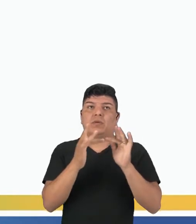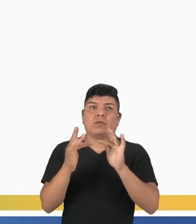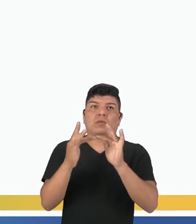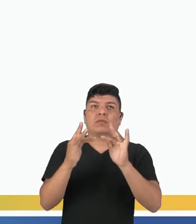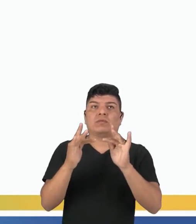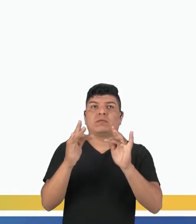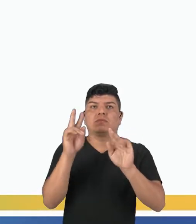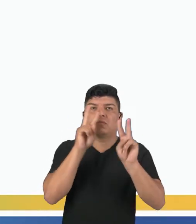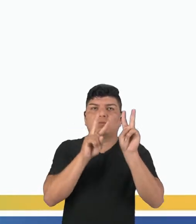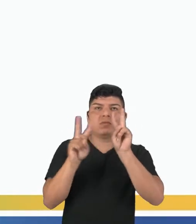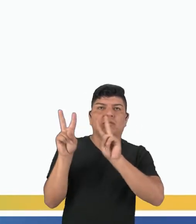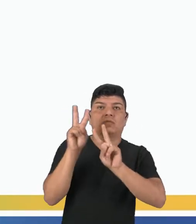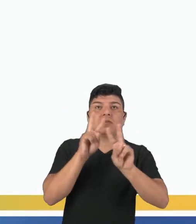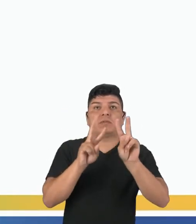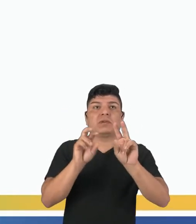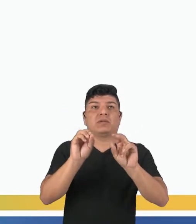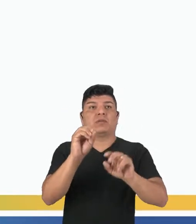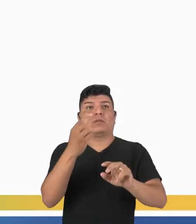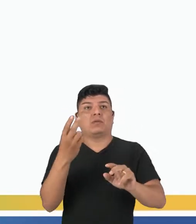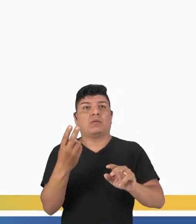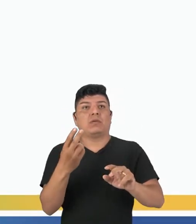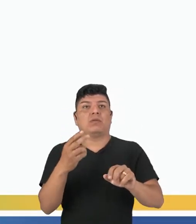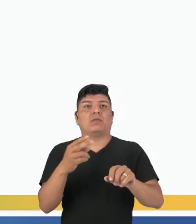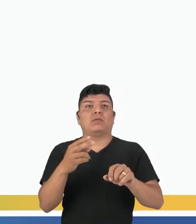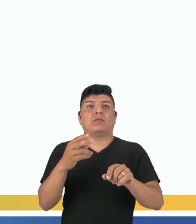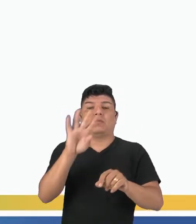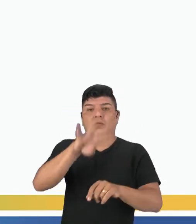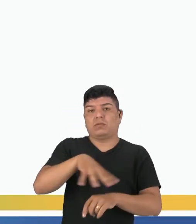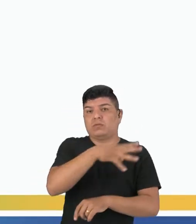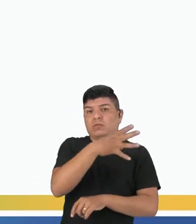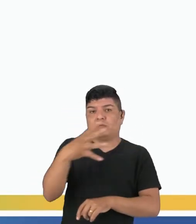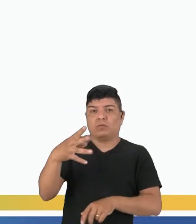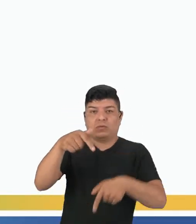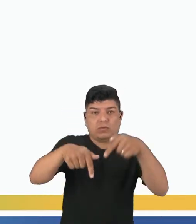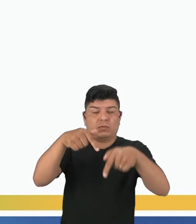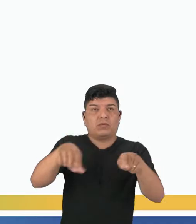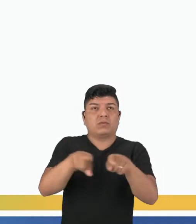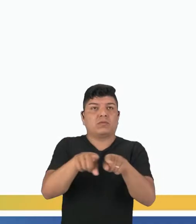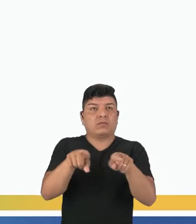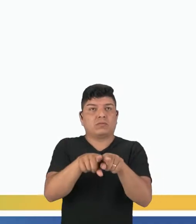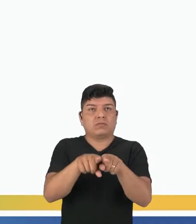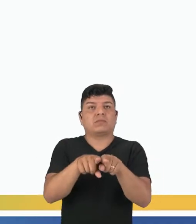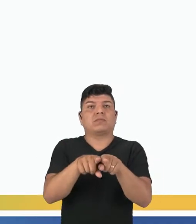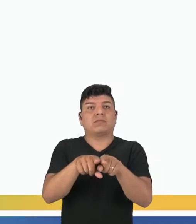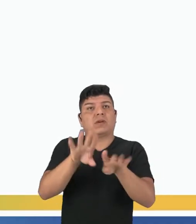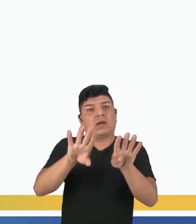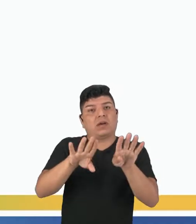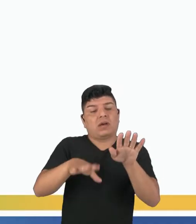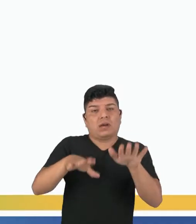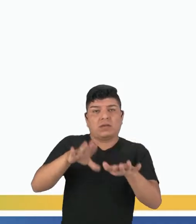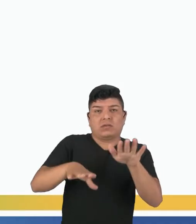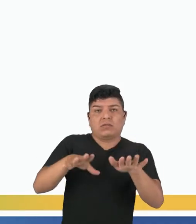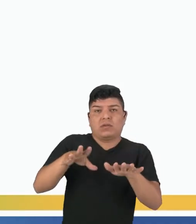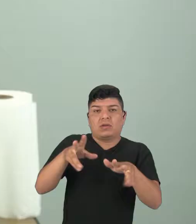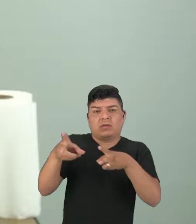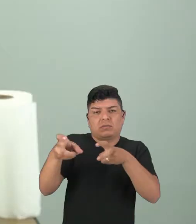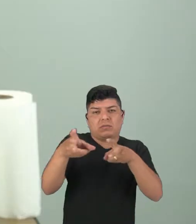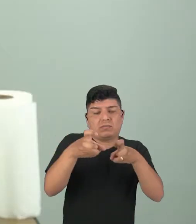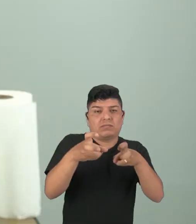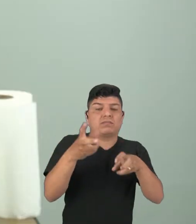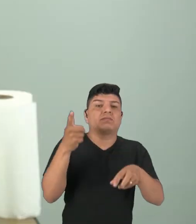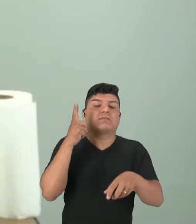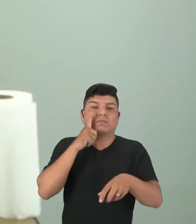visualmente, né, como se testadas por meio de técnicas laboratoriais. Então, às vezes, a gente consegue visualmente perceber a mistura